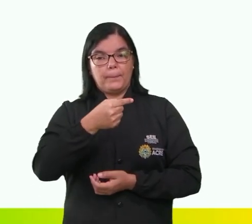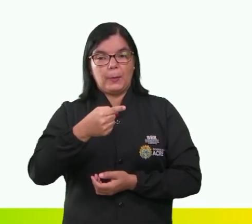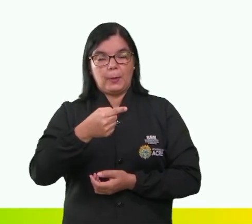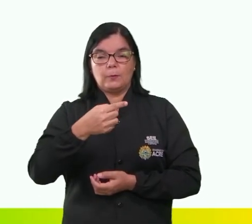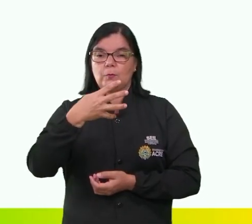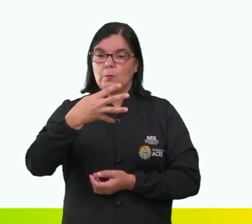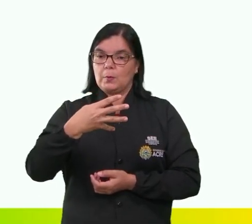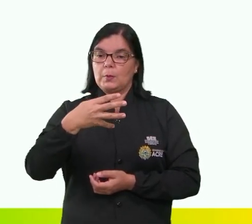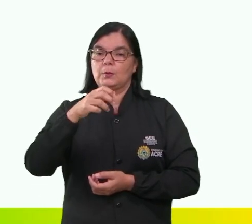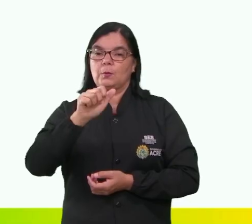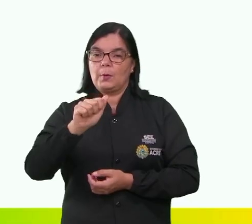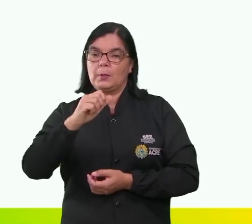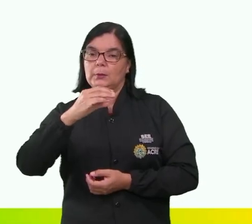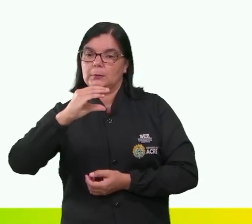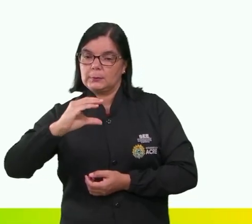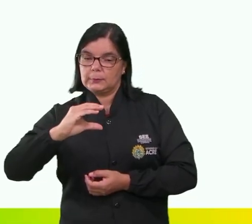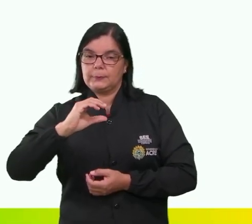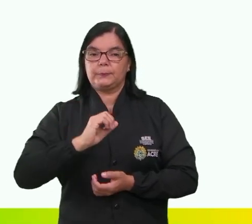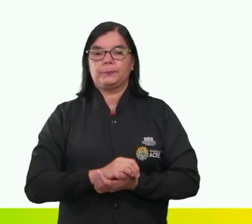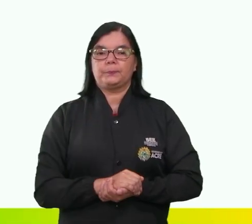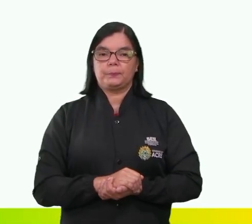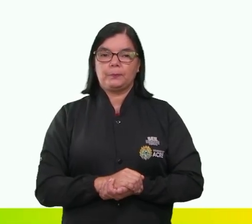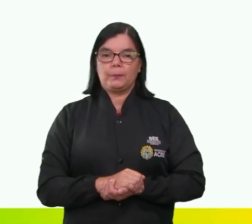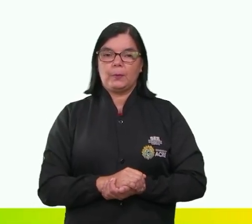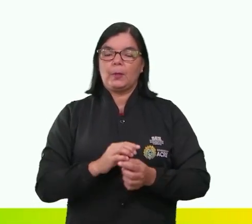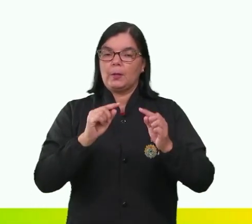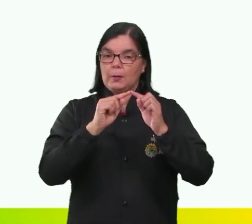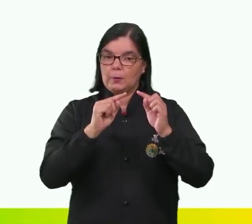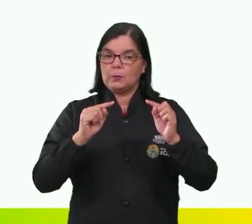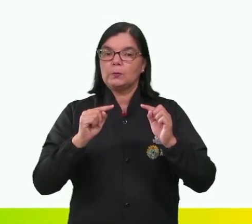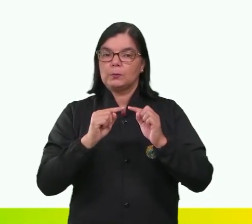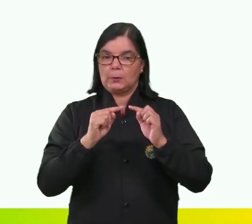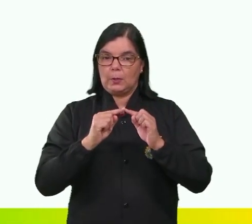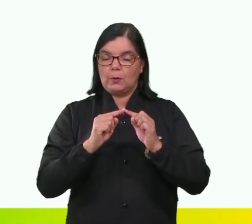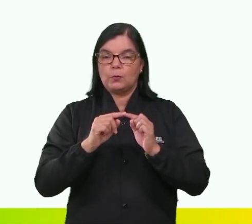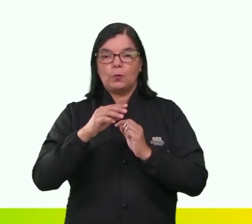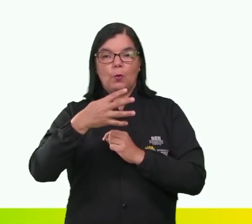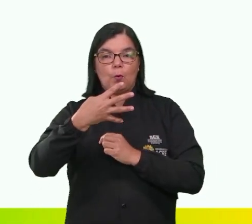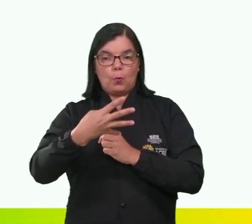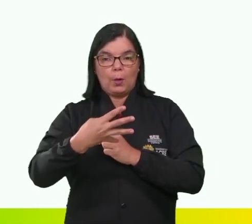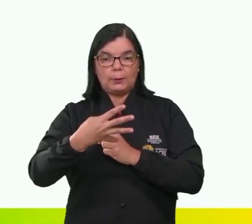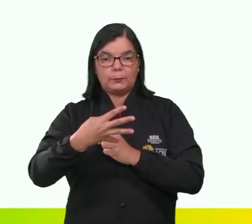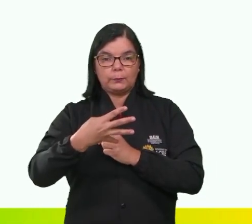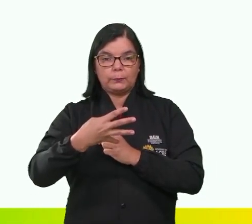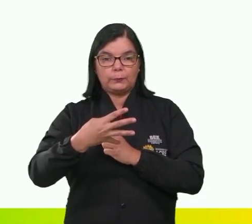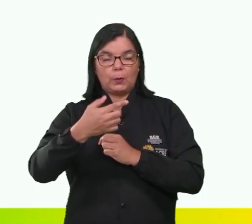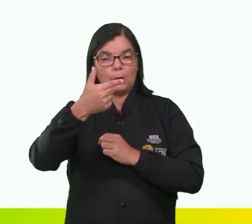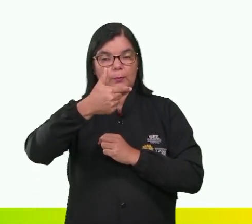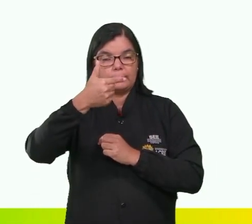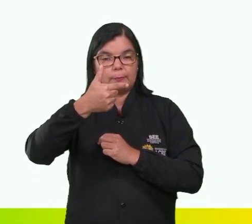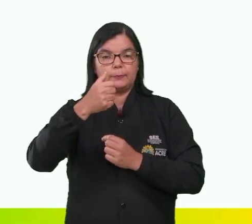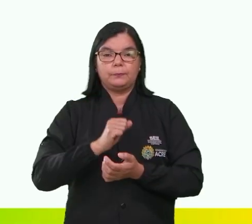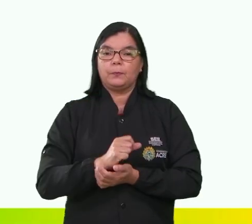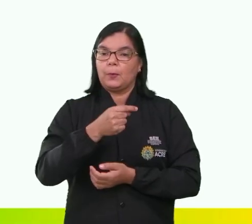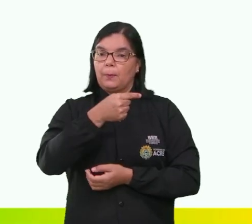menos 4 vezes A vezes C. O B, 4. 4 ao